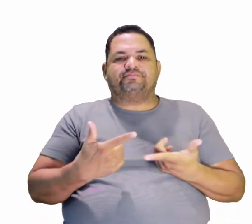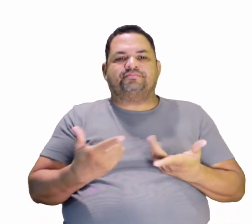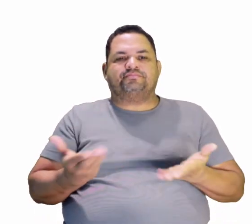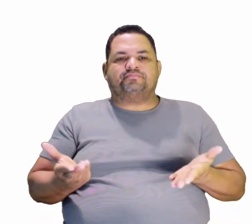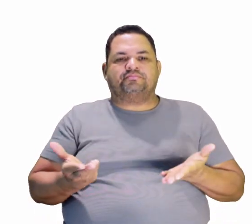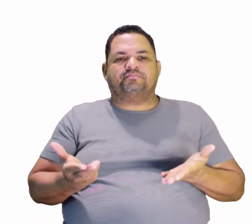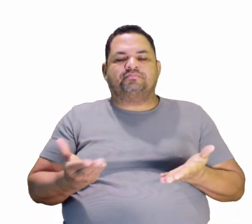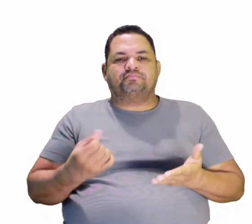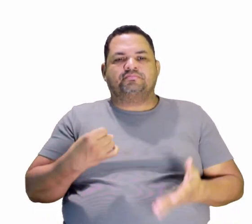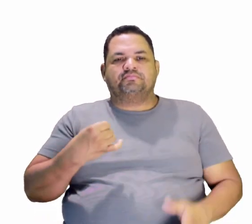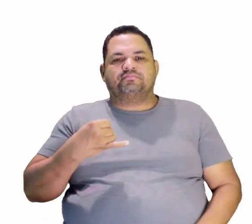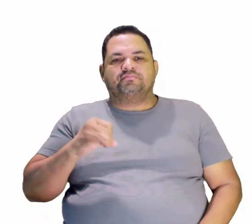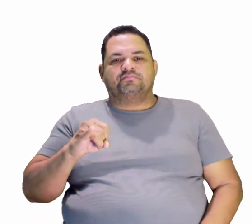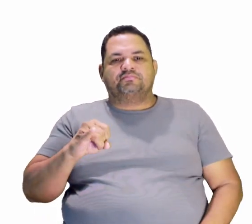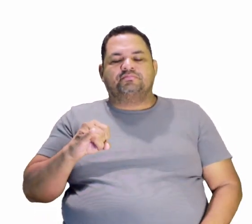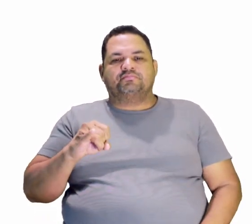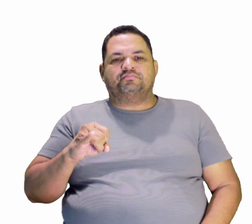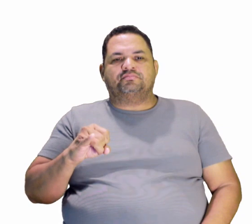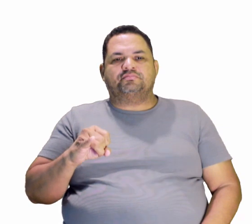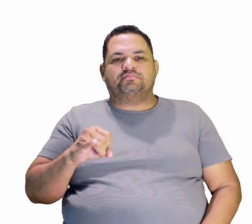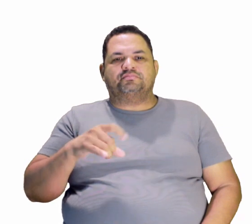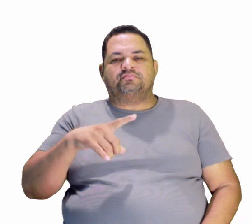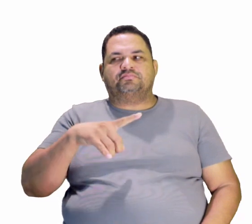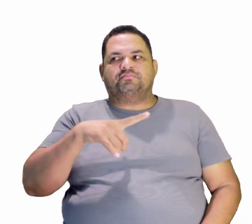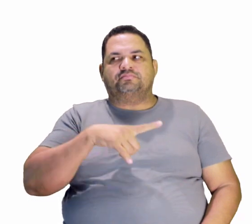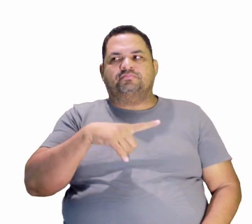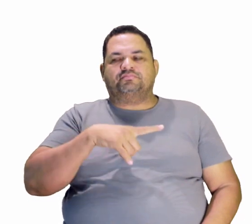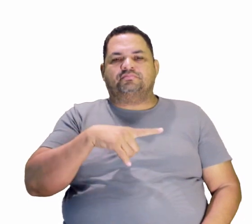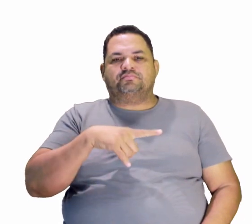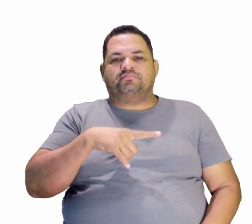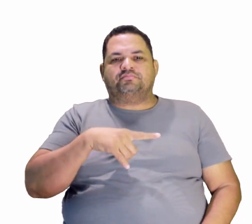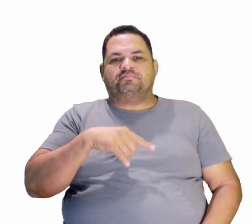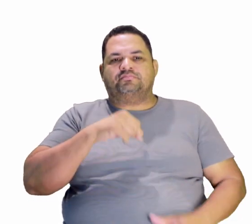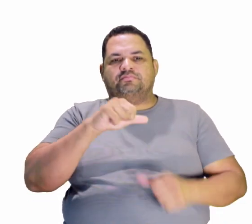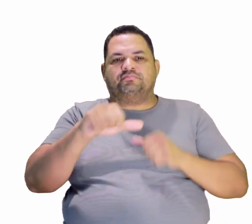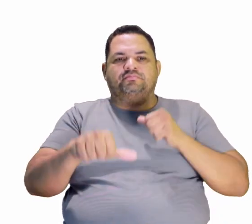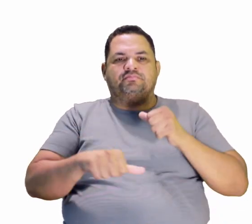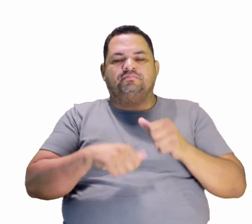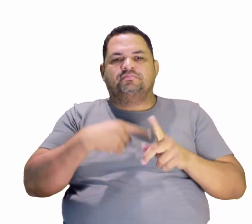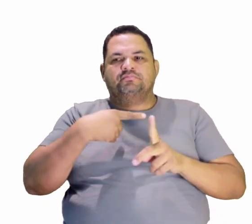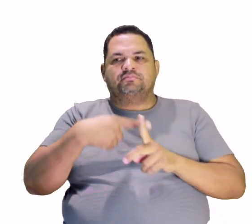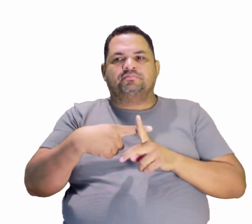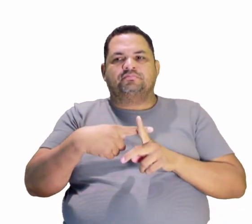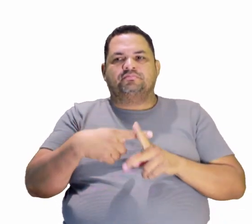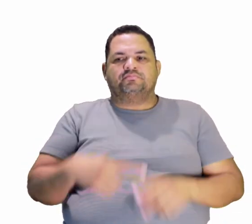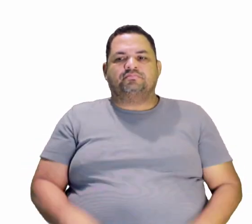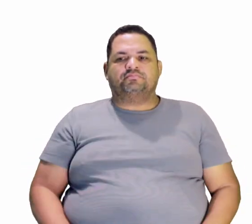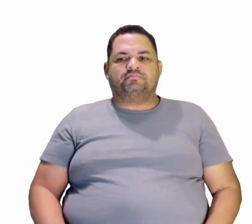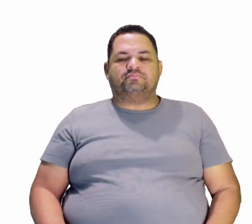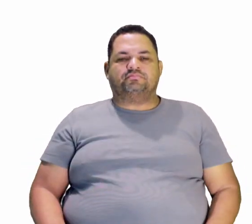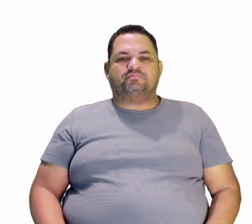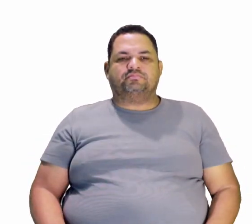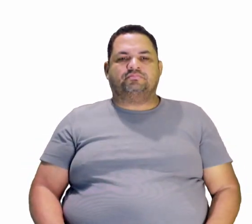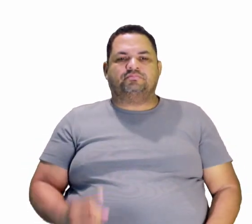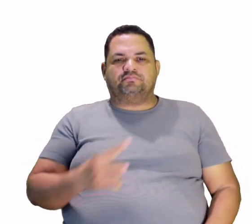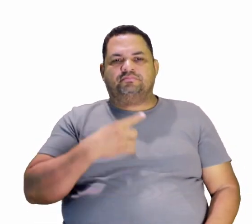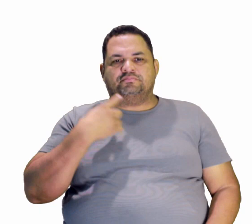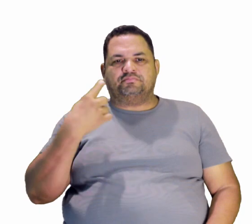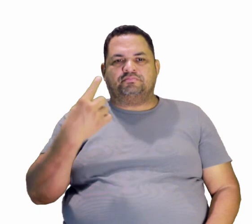Aqui, se aqui tivesse um negativo, tinha que colocar, porque aqui é transformar em positivo, tá? Então, nós temos o